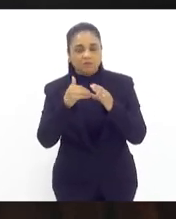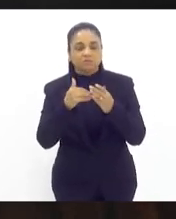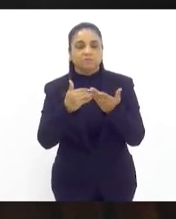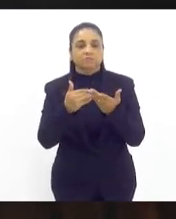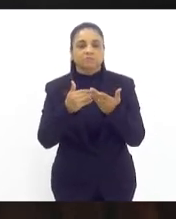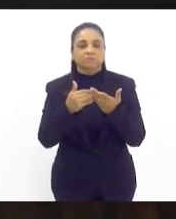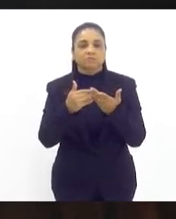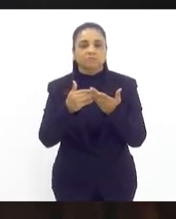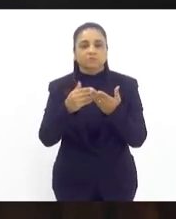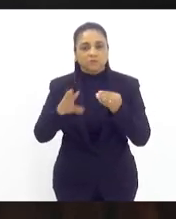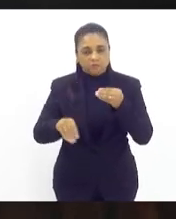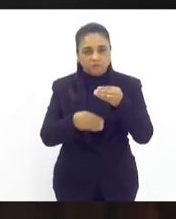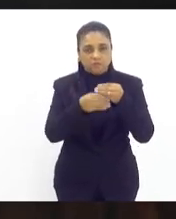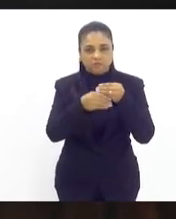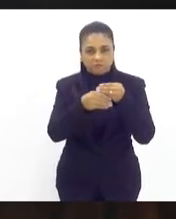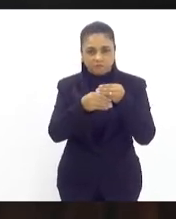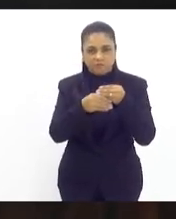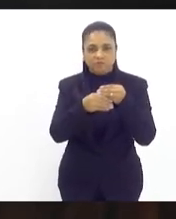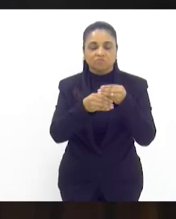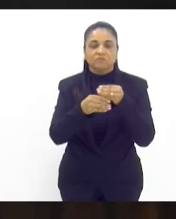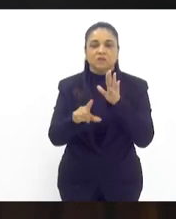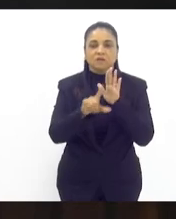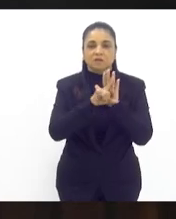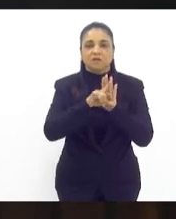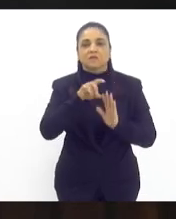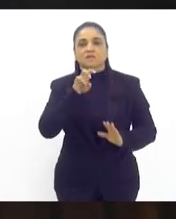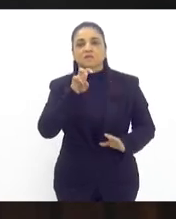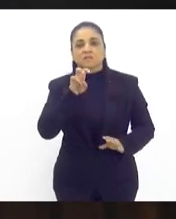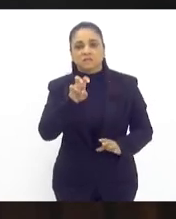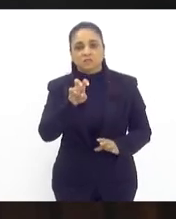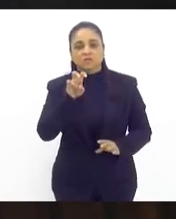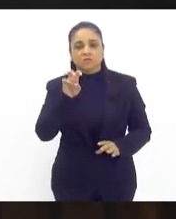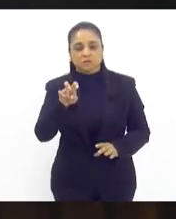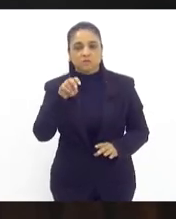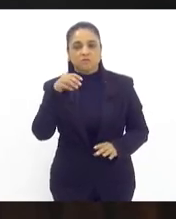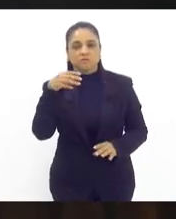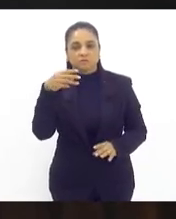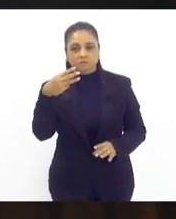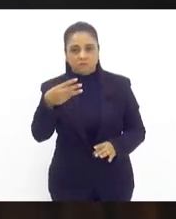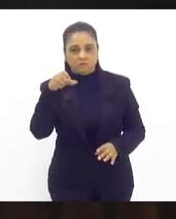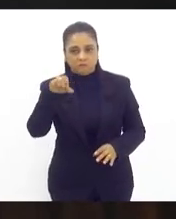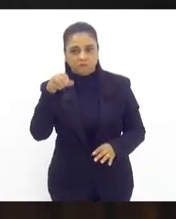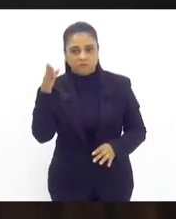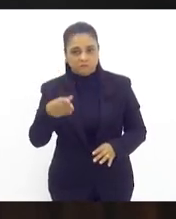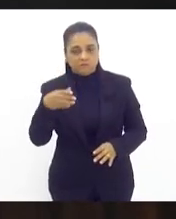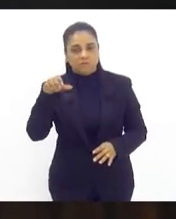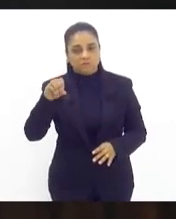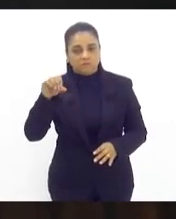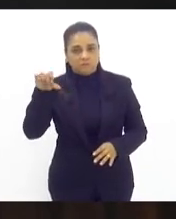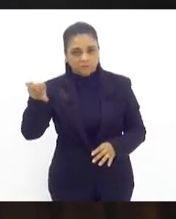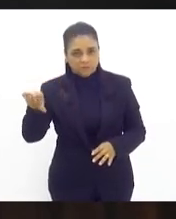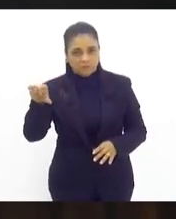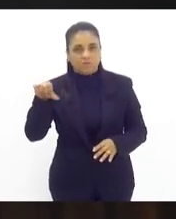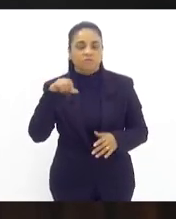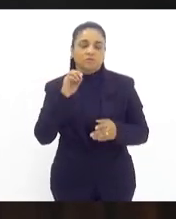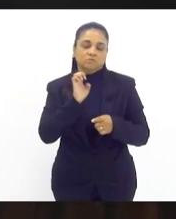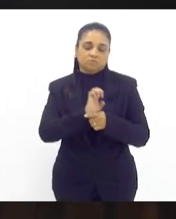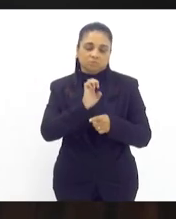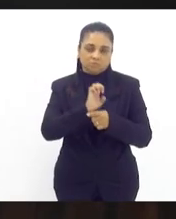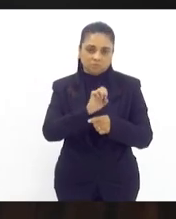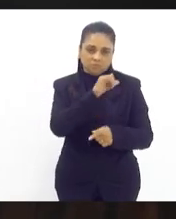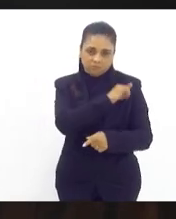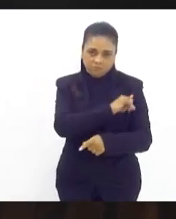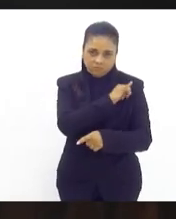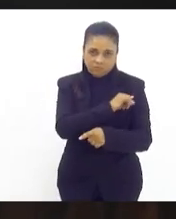estender o adicional de qualificação de posto na lista Estadual 553909 a todos os profissionais da rede pública estadual de ensino do Estado do Rio de Janeiro